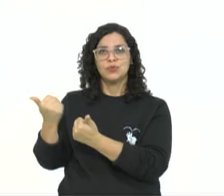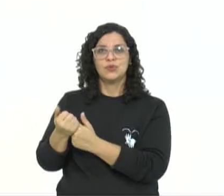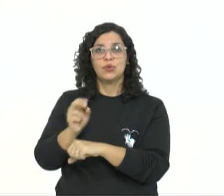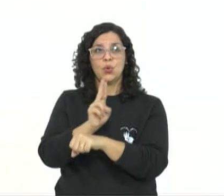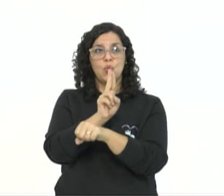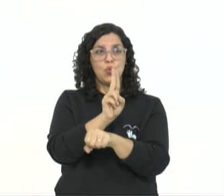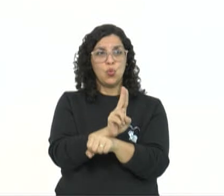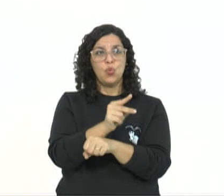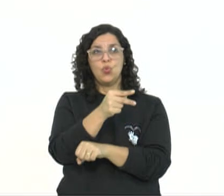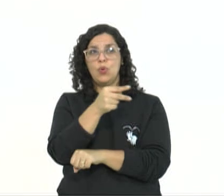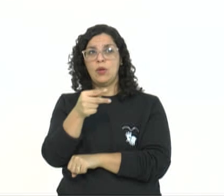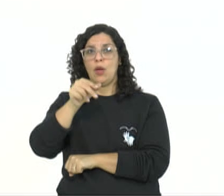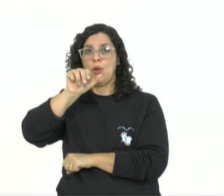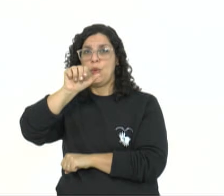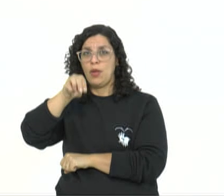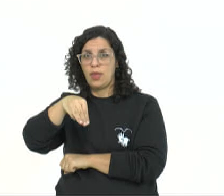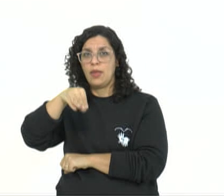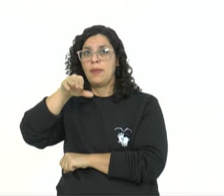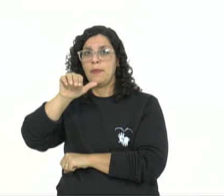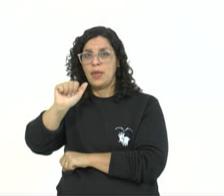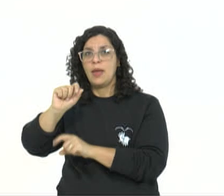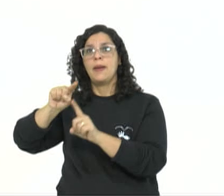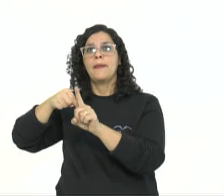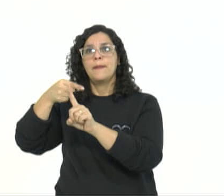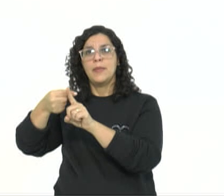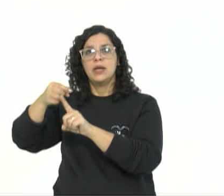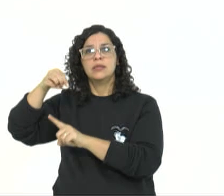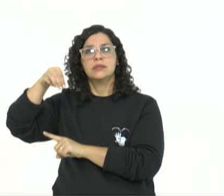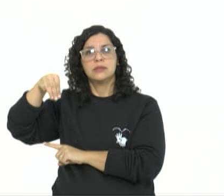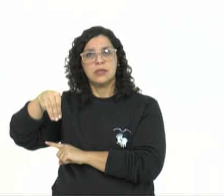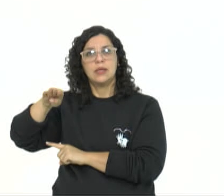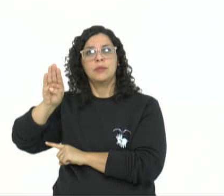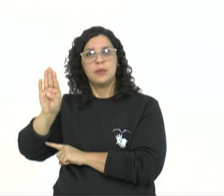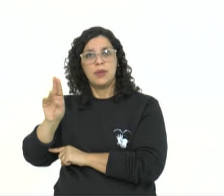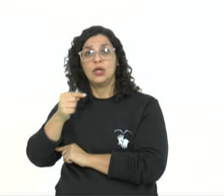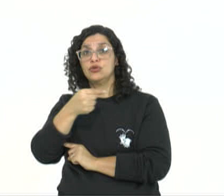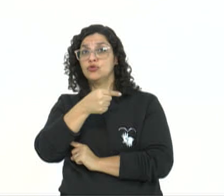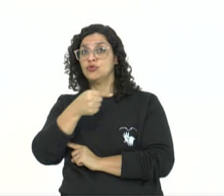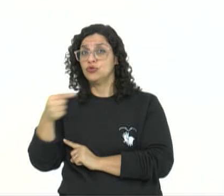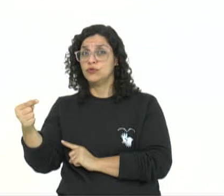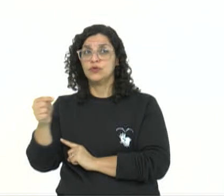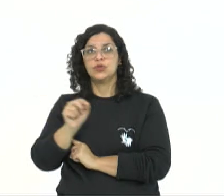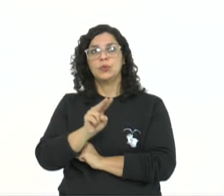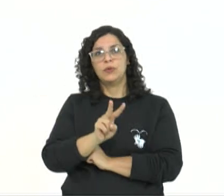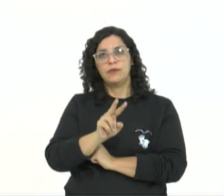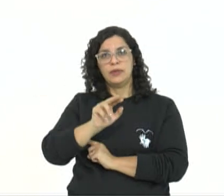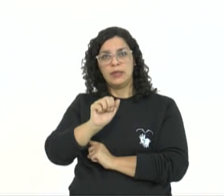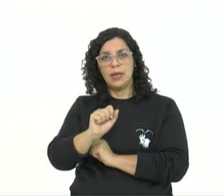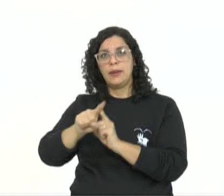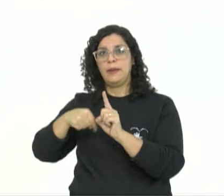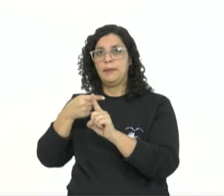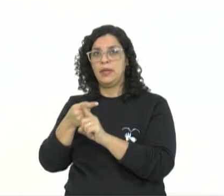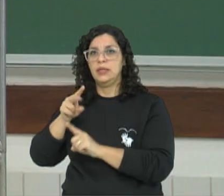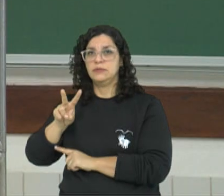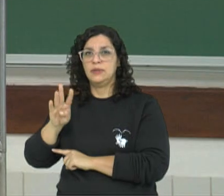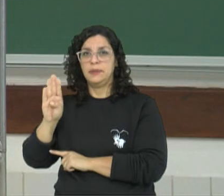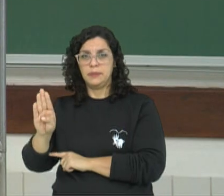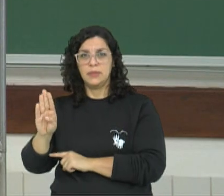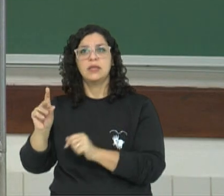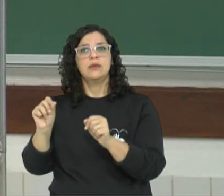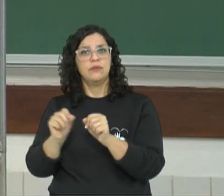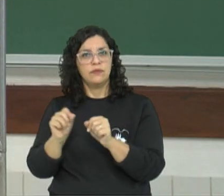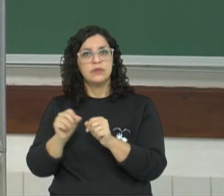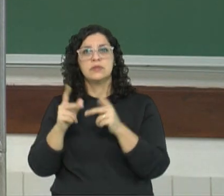dela nessa parte dos cálculos aqui. Ou seja, eu vou substituir a massa, que são as massas já escritas em função do volume, e a mesma coisa eu vou fazer com